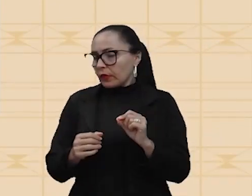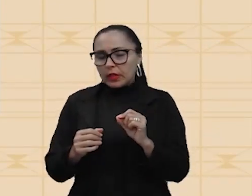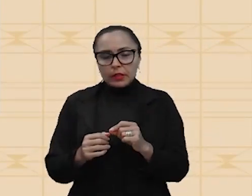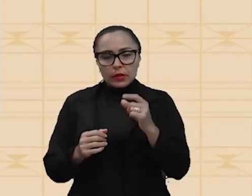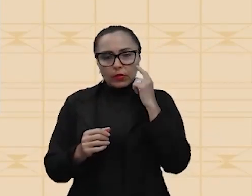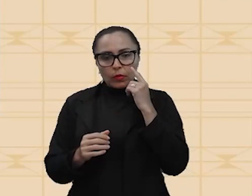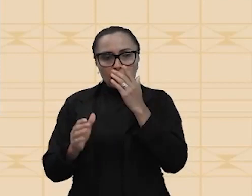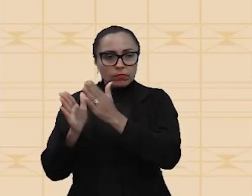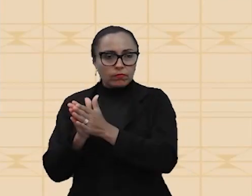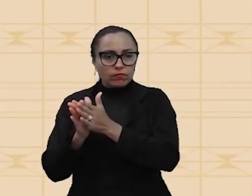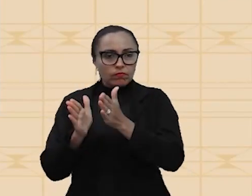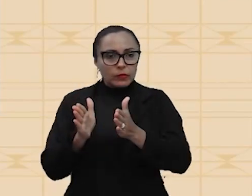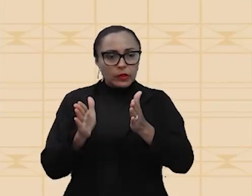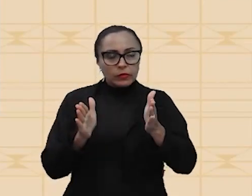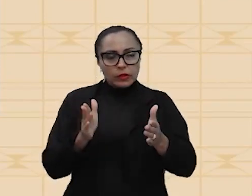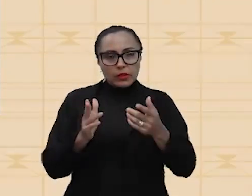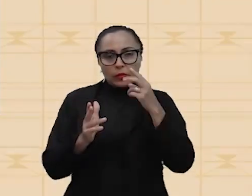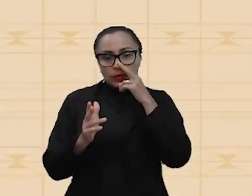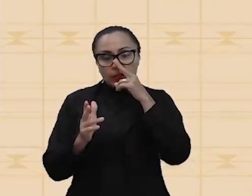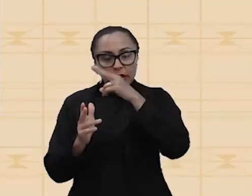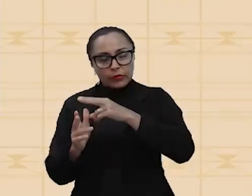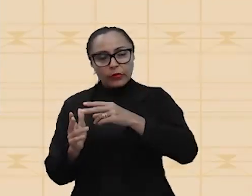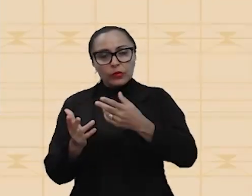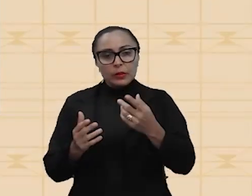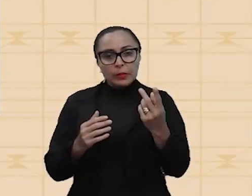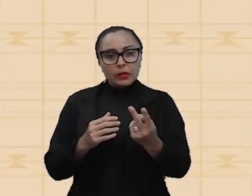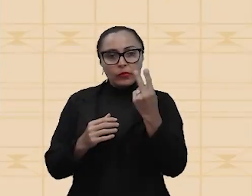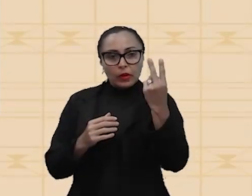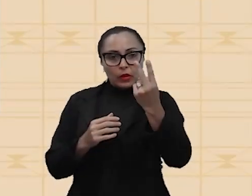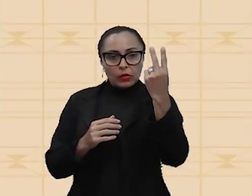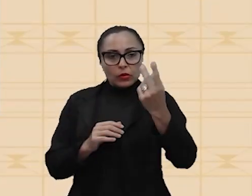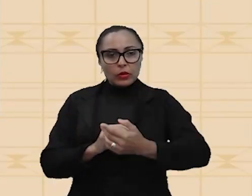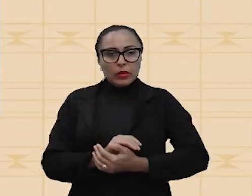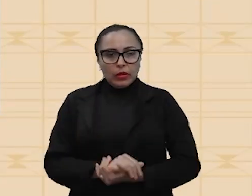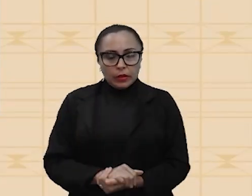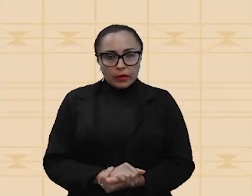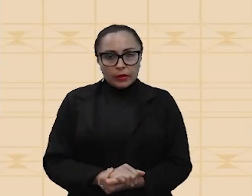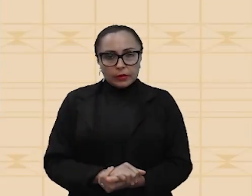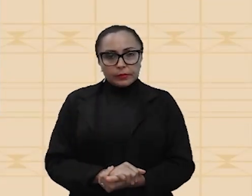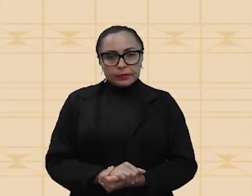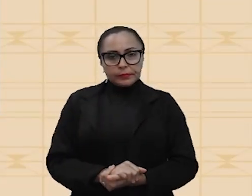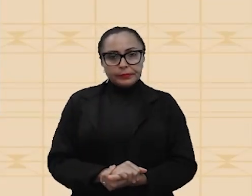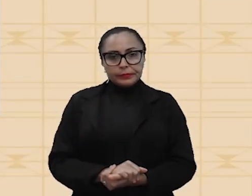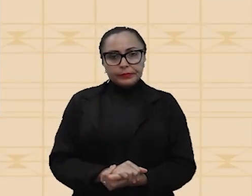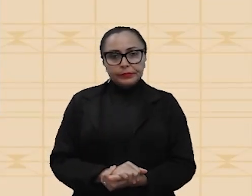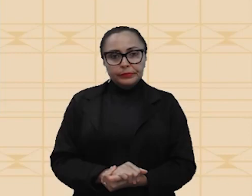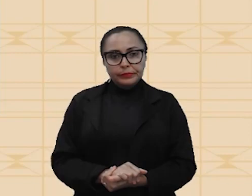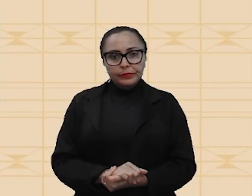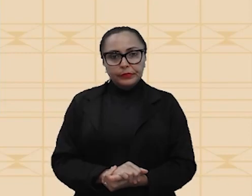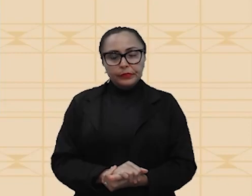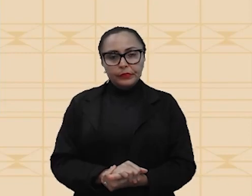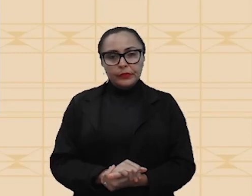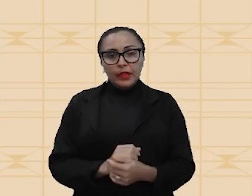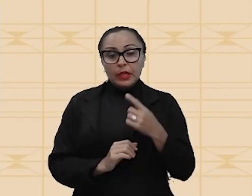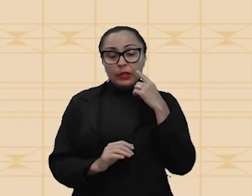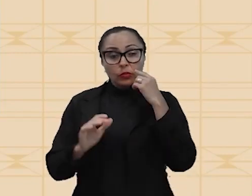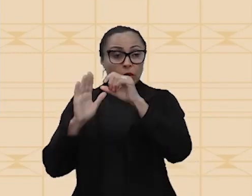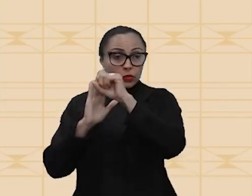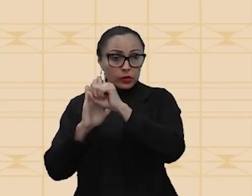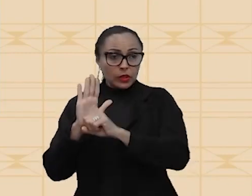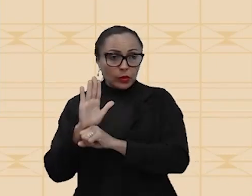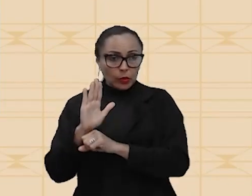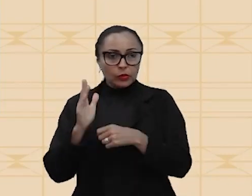força eletromotriz pelo valor da resistência interna. Belezinha? Então tá aí o símbolo do gerador, tá? Ou seja, essa